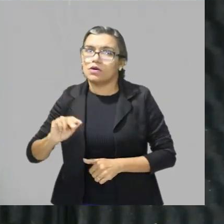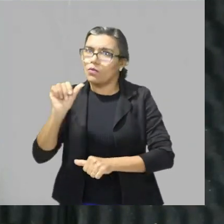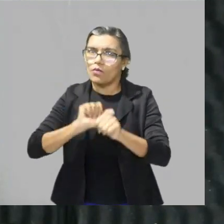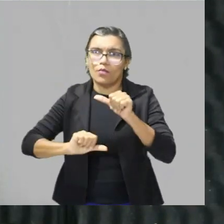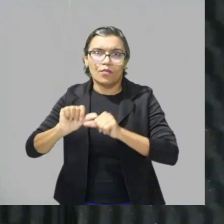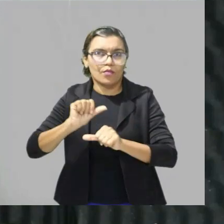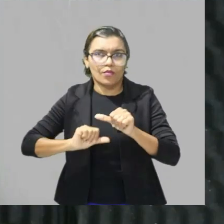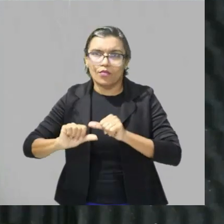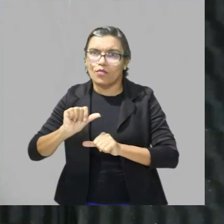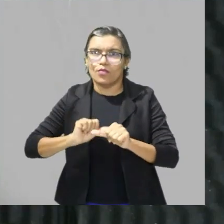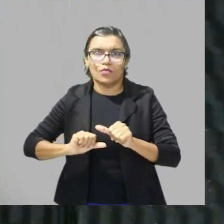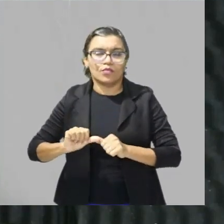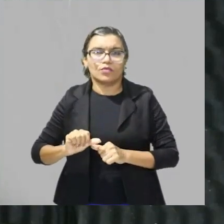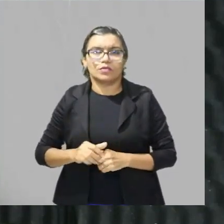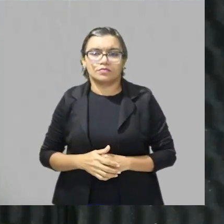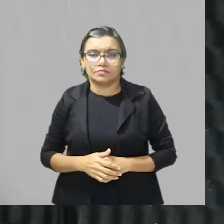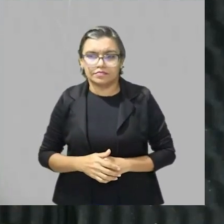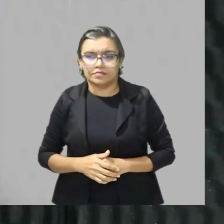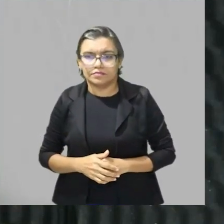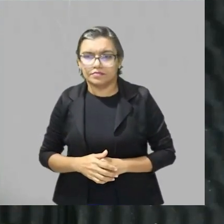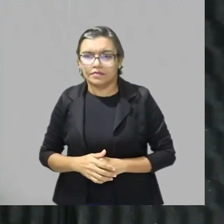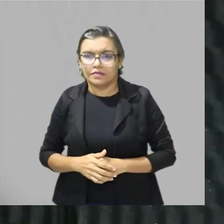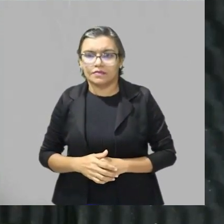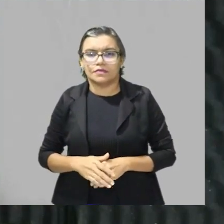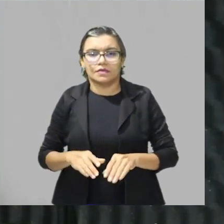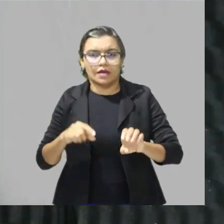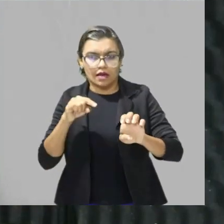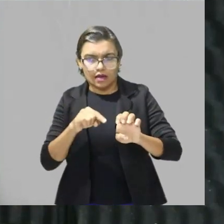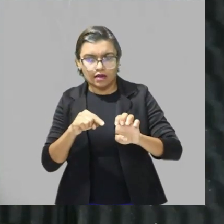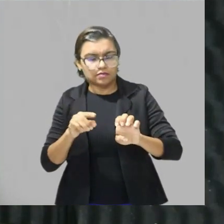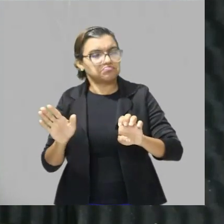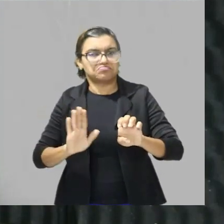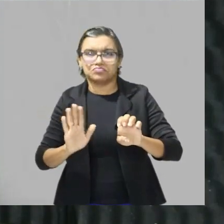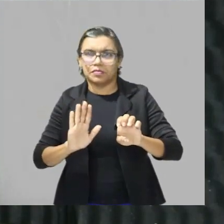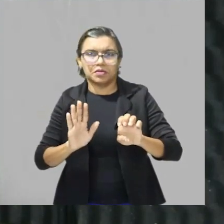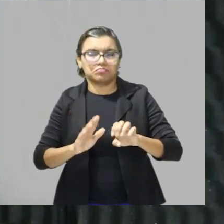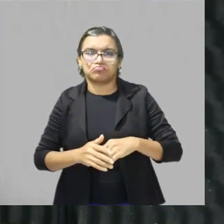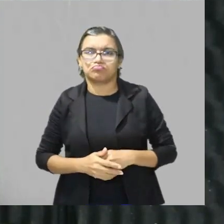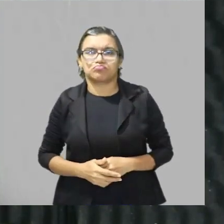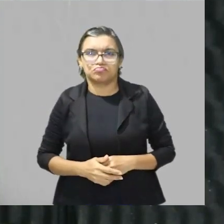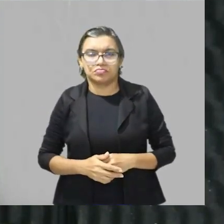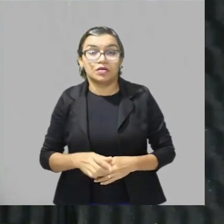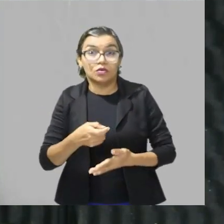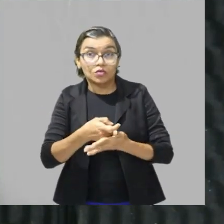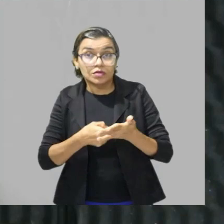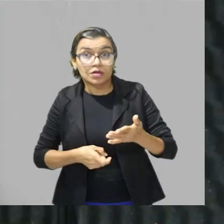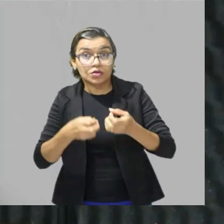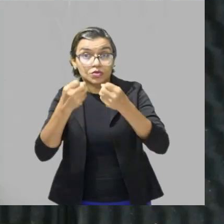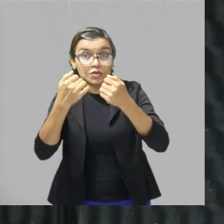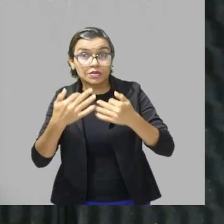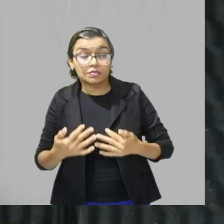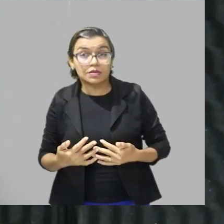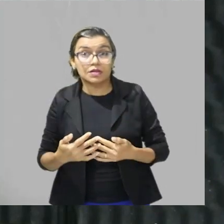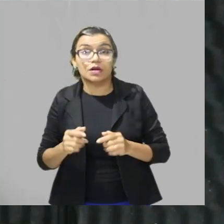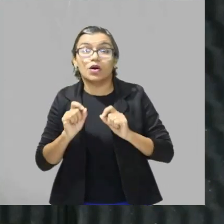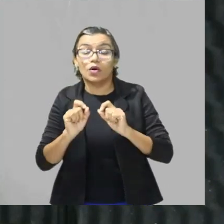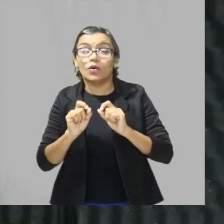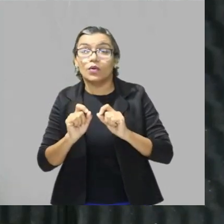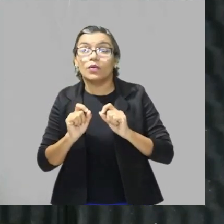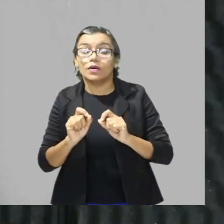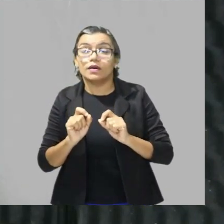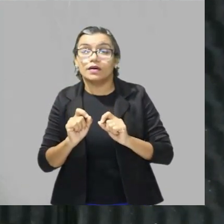absolutas proeminência o preeminência de saber sempíricos também não o texto se refere a